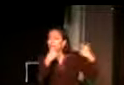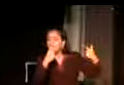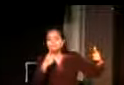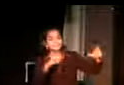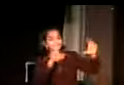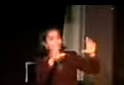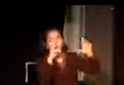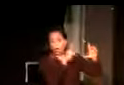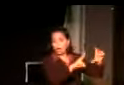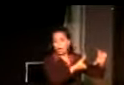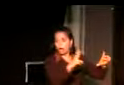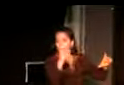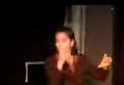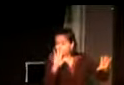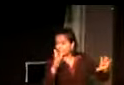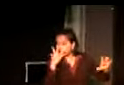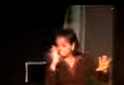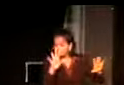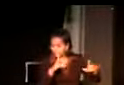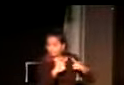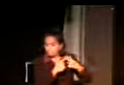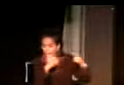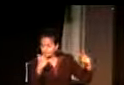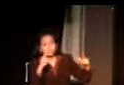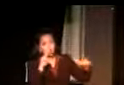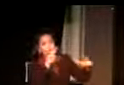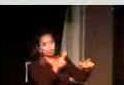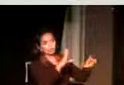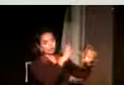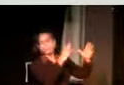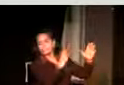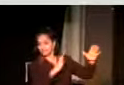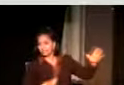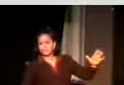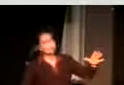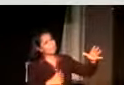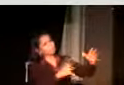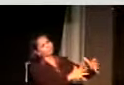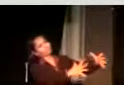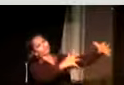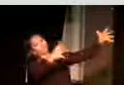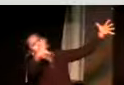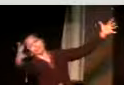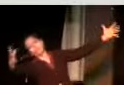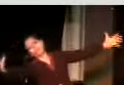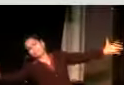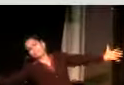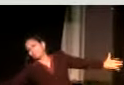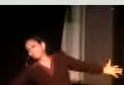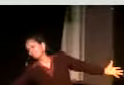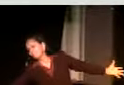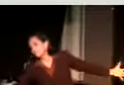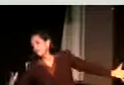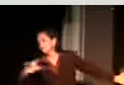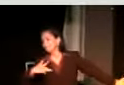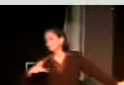mas ela vem de Deus essa é a nossa referência primordial então a misericórdia recebida